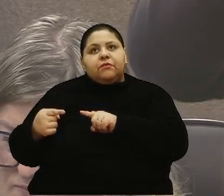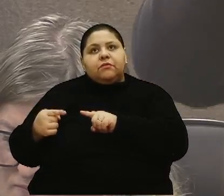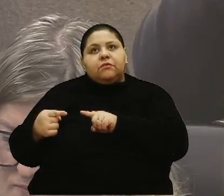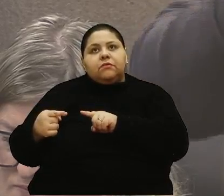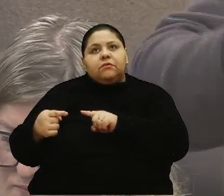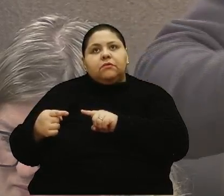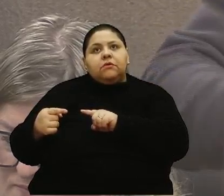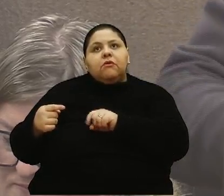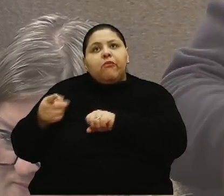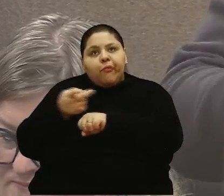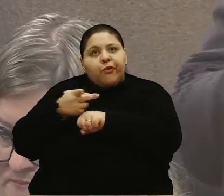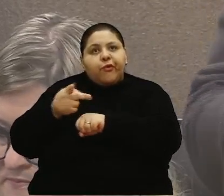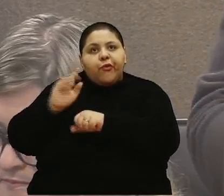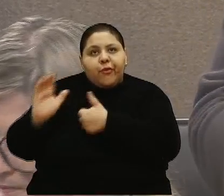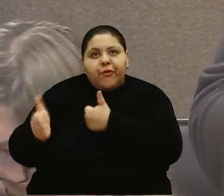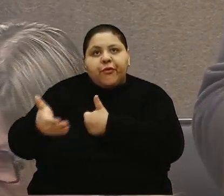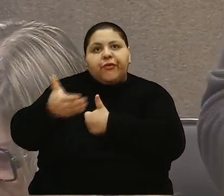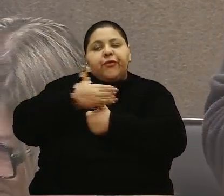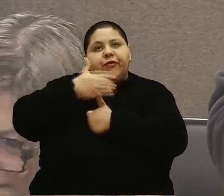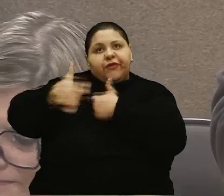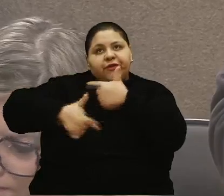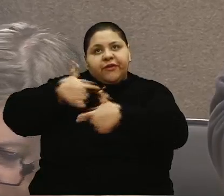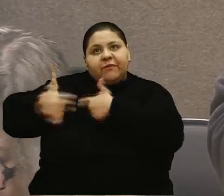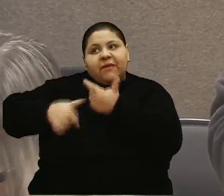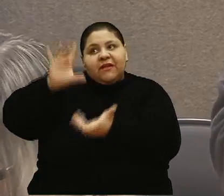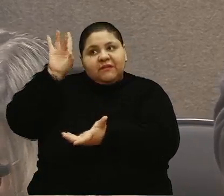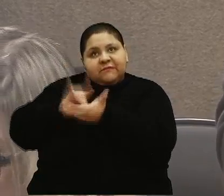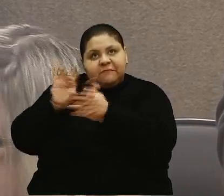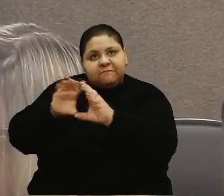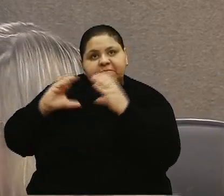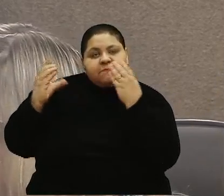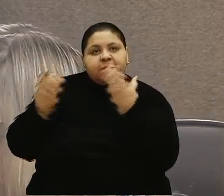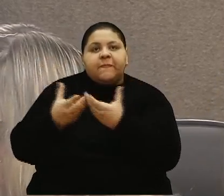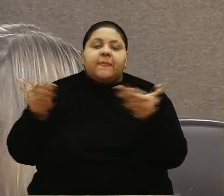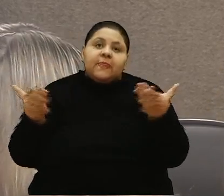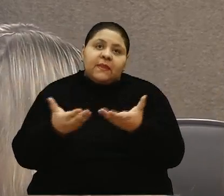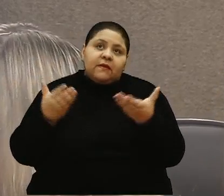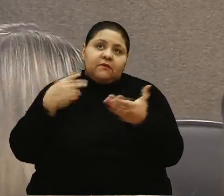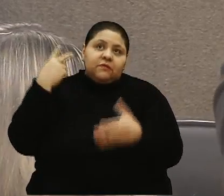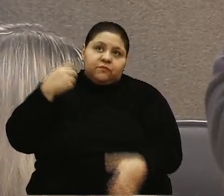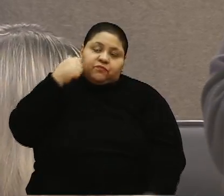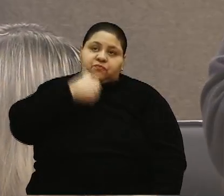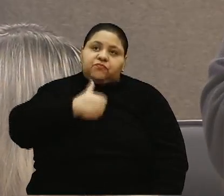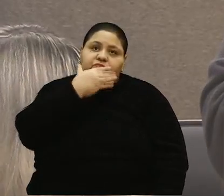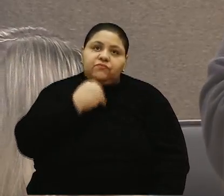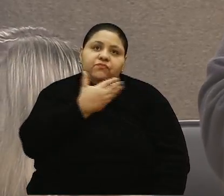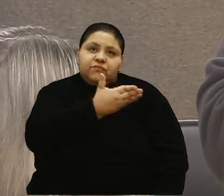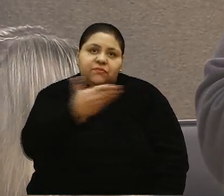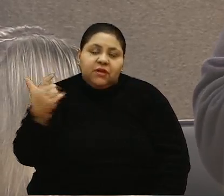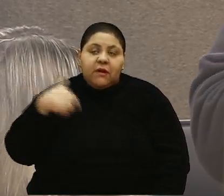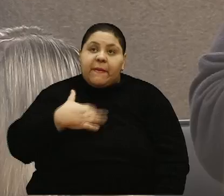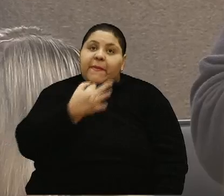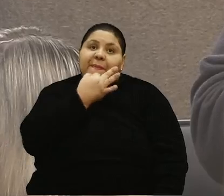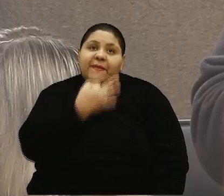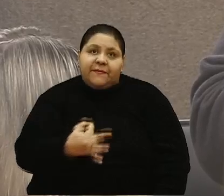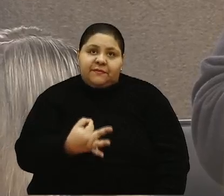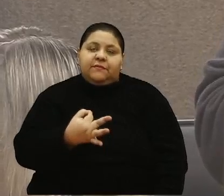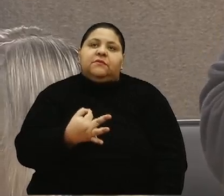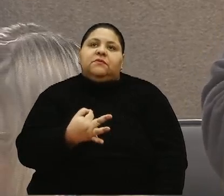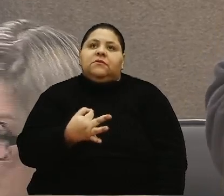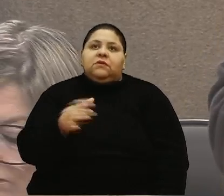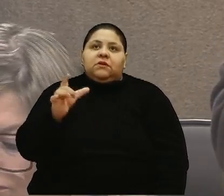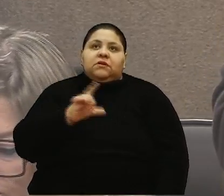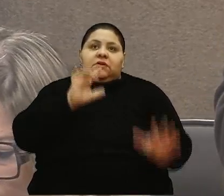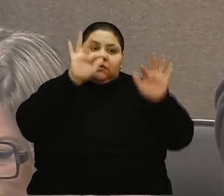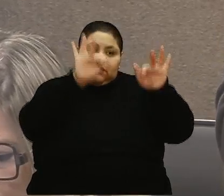procura-se ser um conselho tutelar atuante e efetivo na comunidade. Então, colegas vereadores e vereadoras, a minha opinião é que a gente